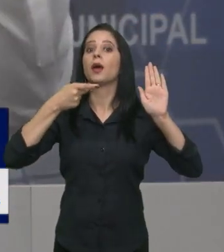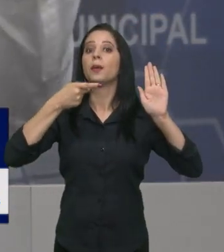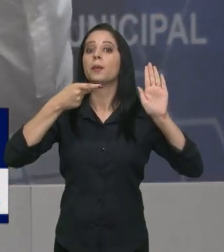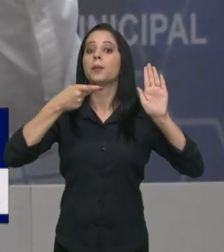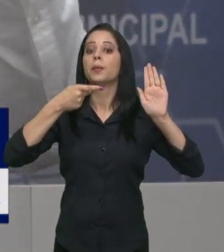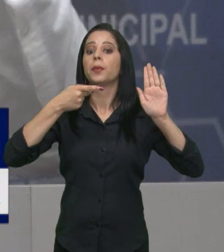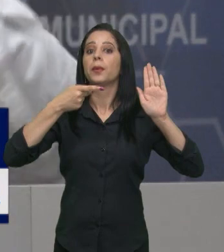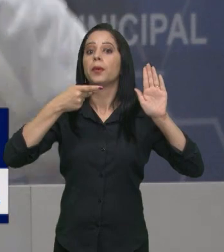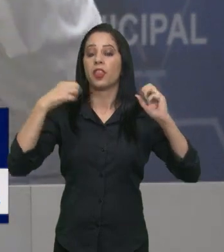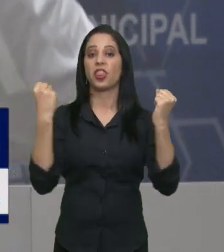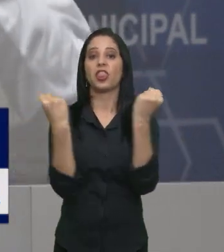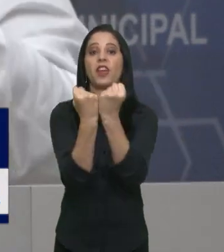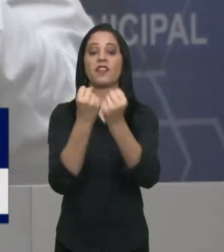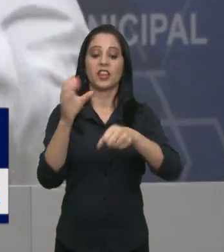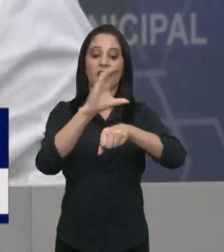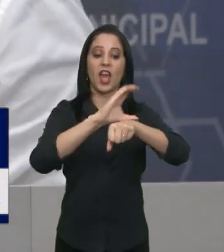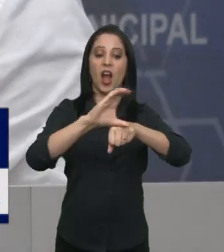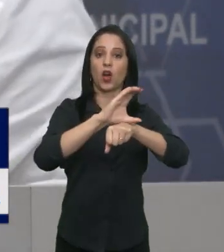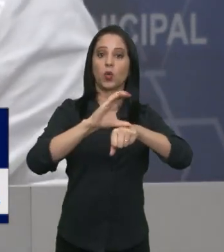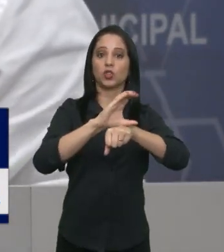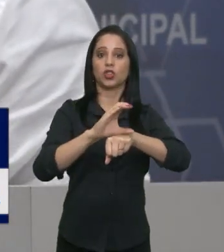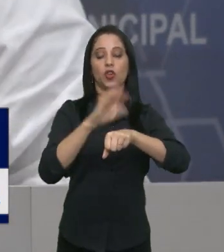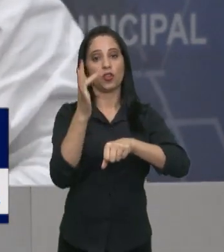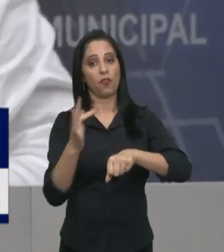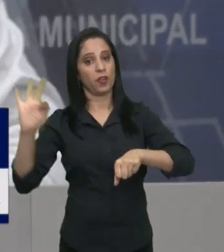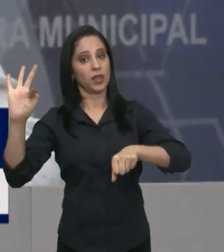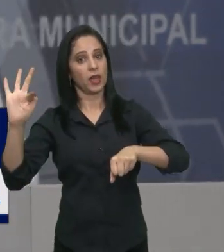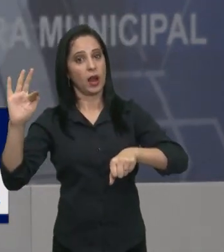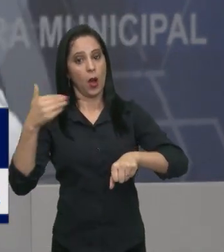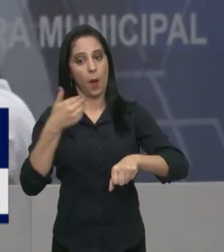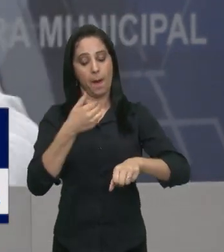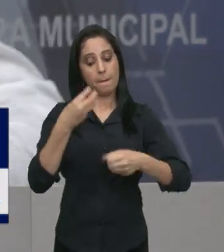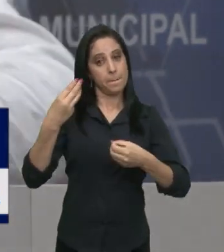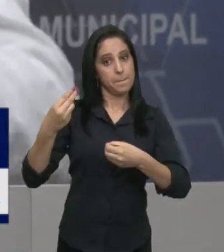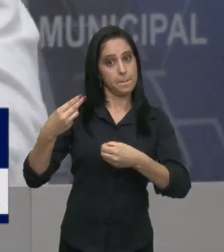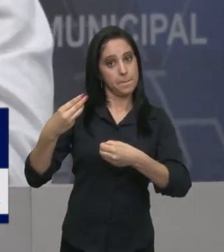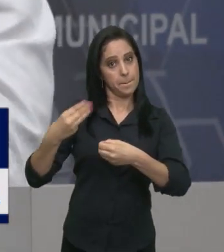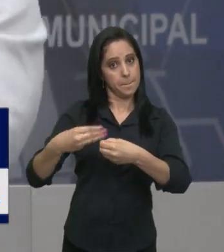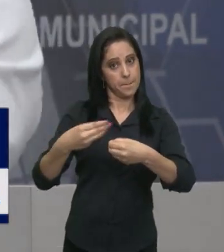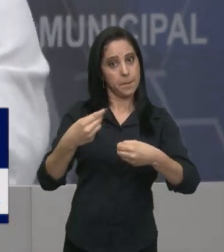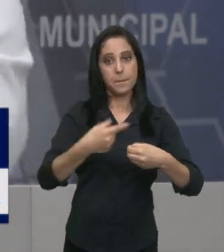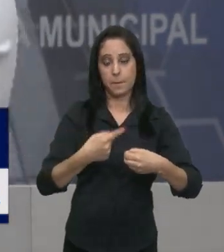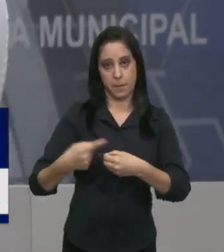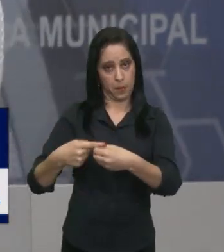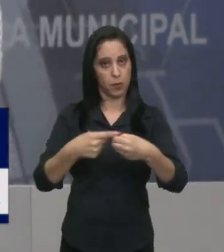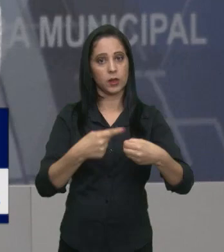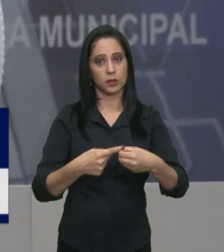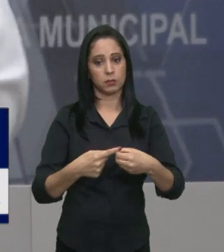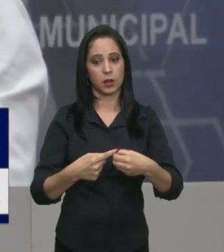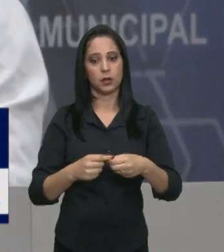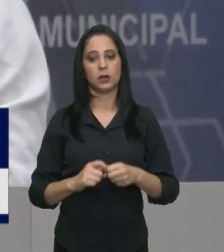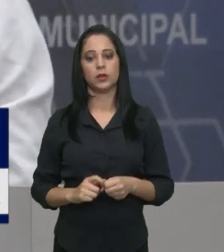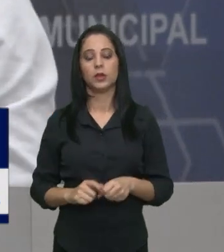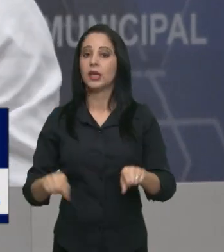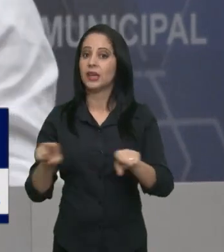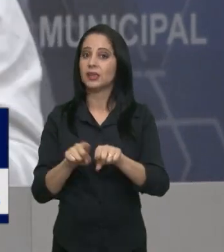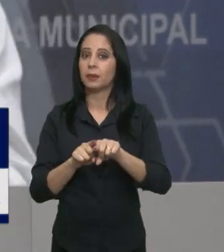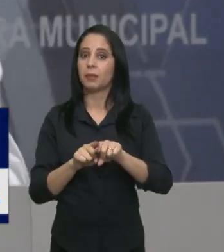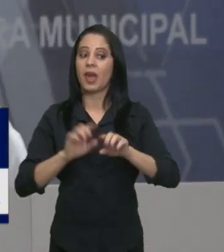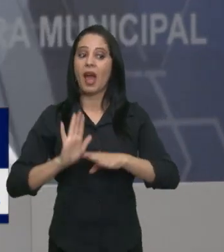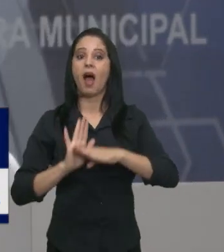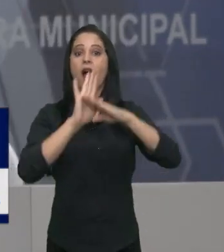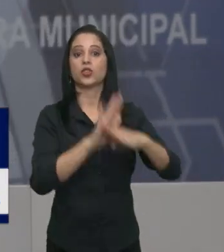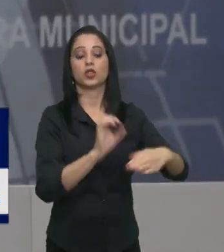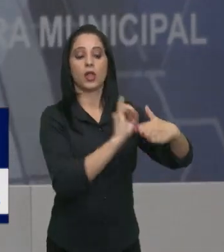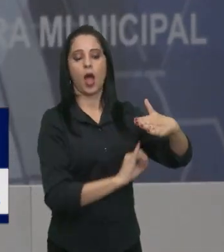Constituição Federal, Estadual e Municipal, e também a necessidade de ajudar o Instituto. E